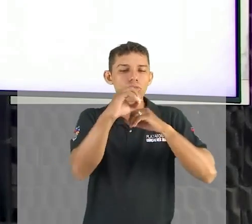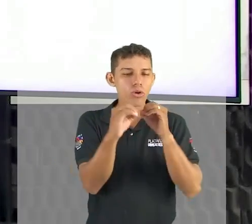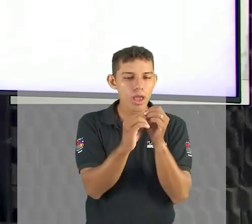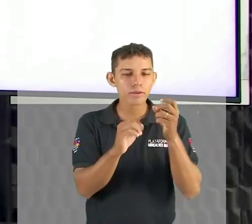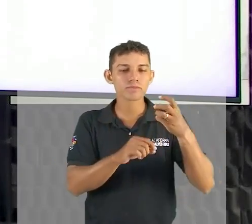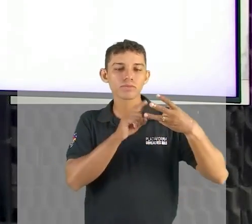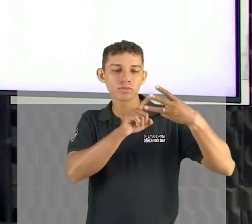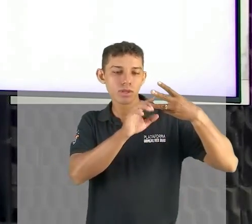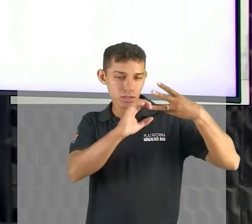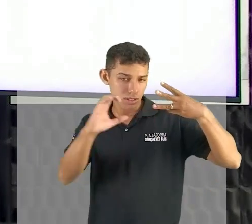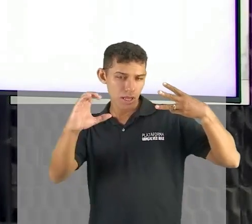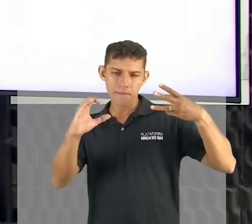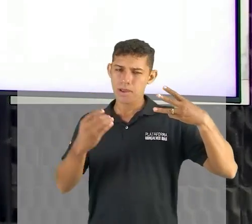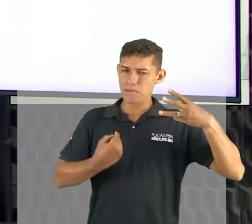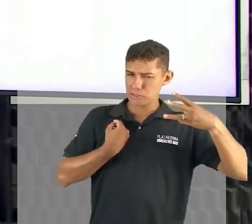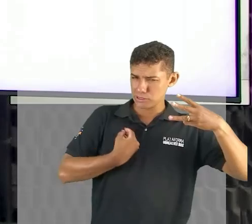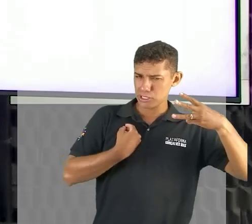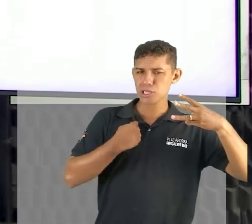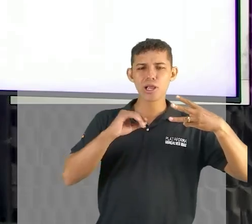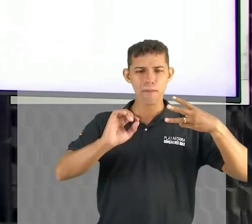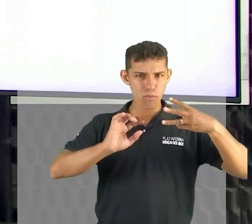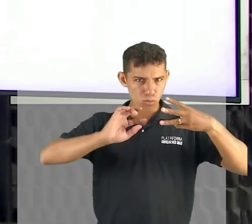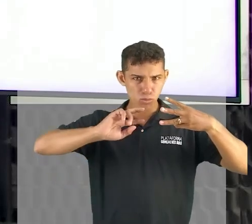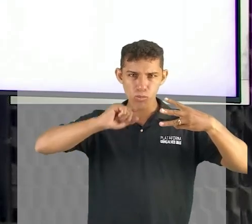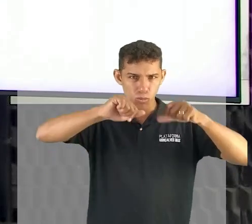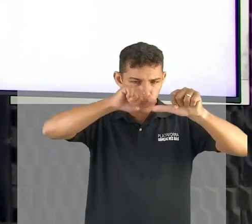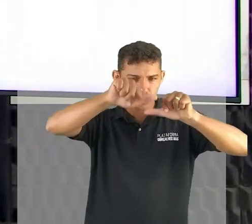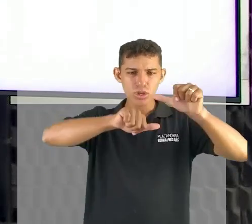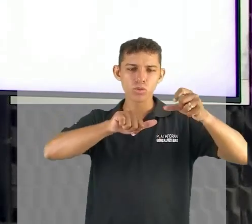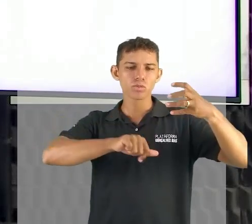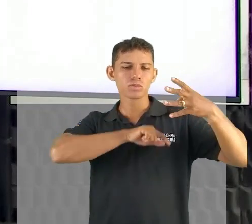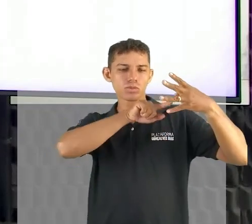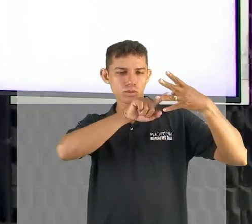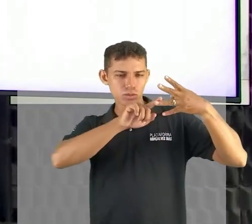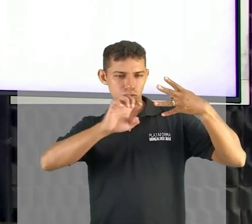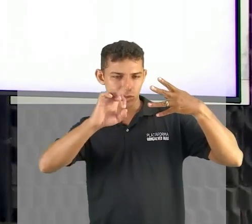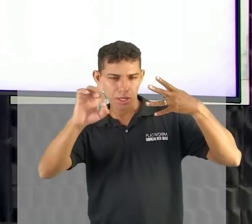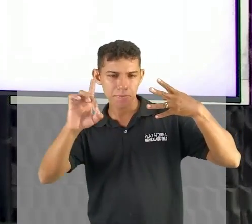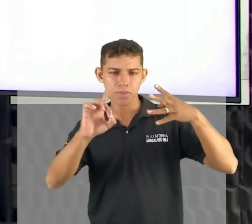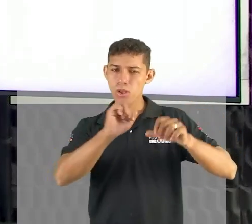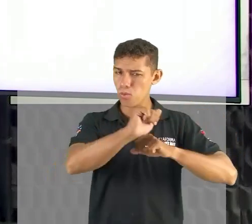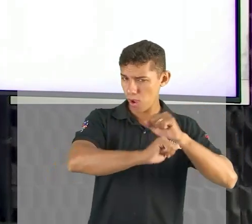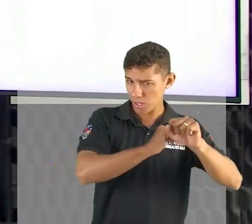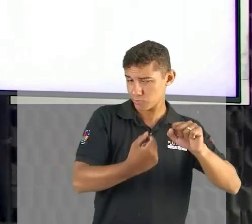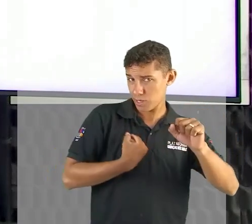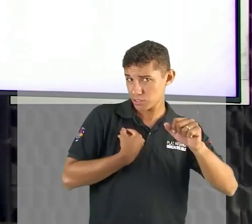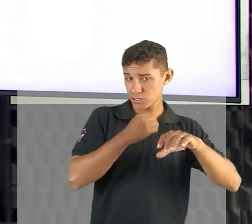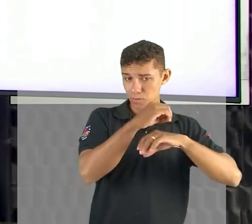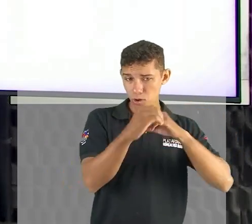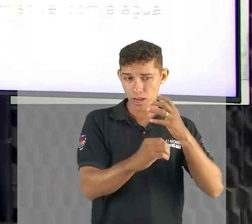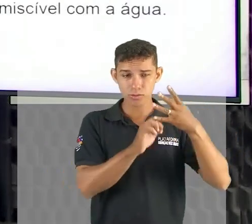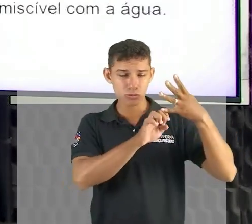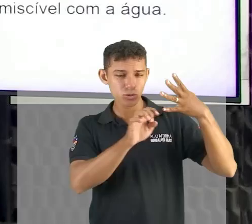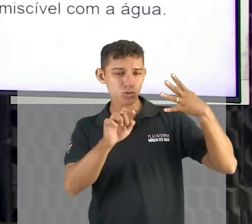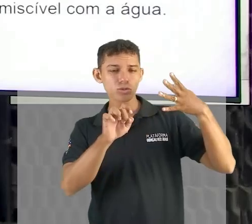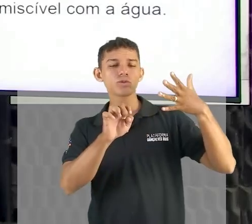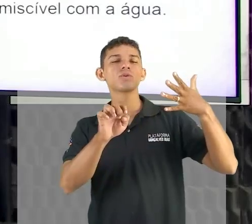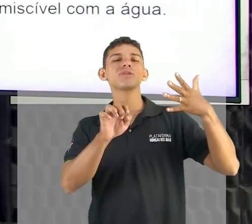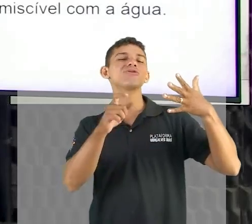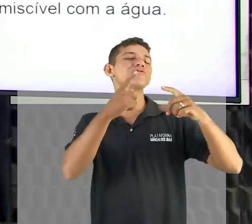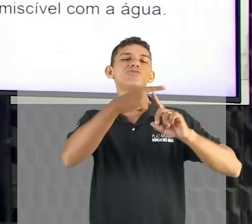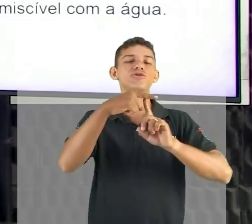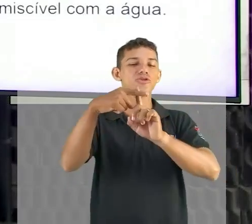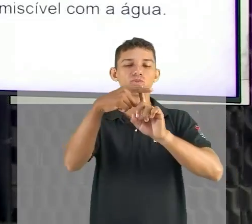os átomos presentes nas moléculas, o tipo de interação entre essas moléculas.